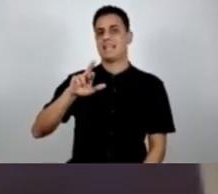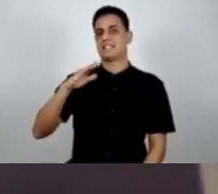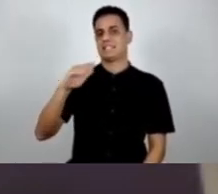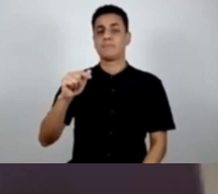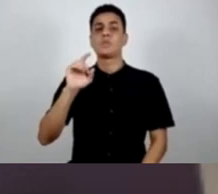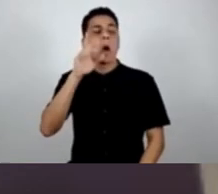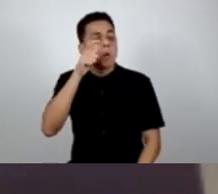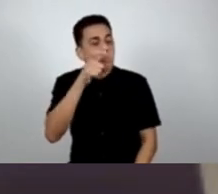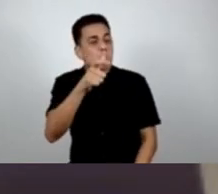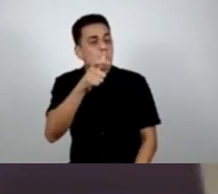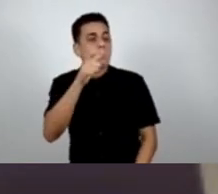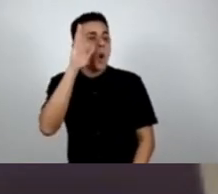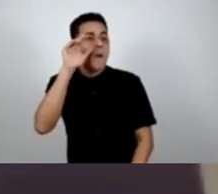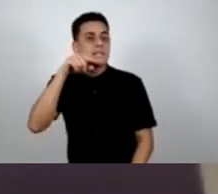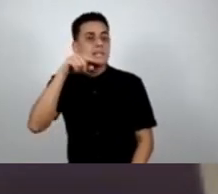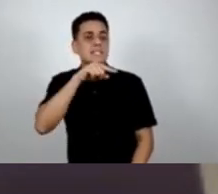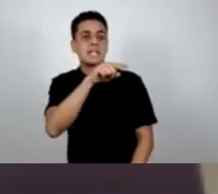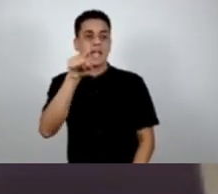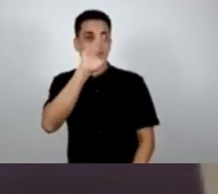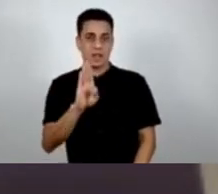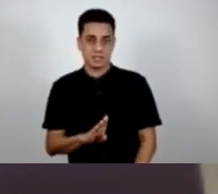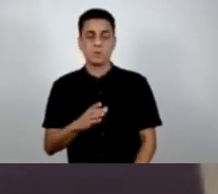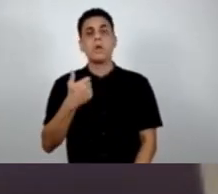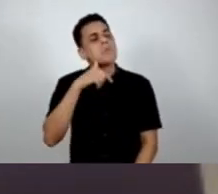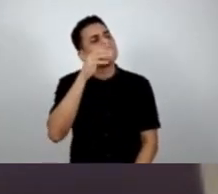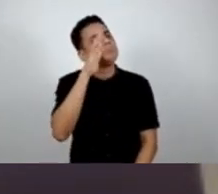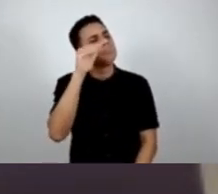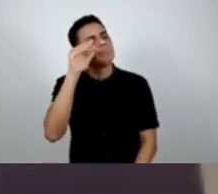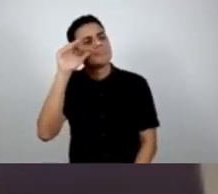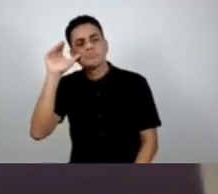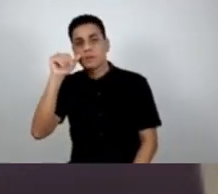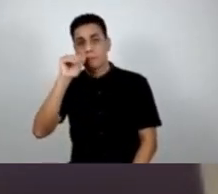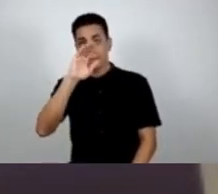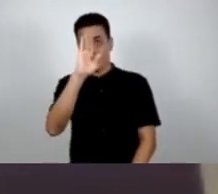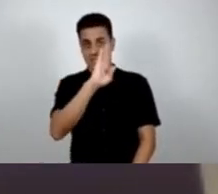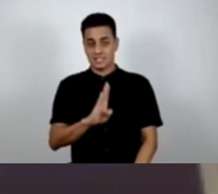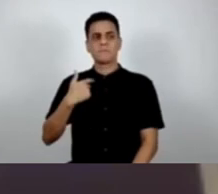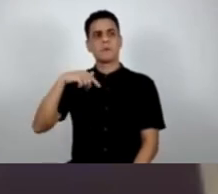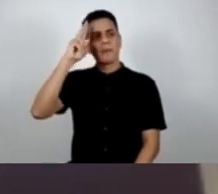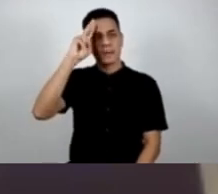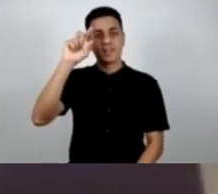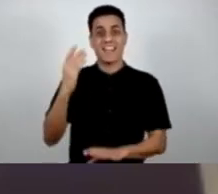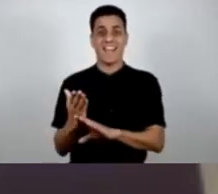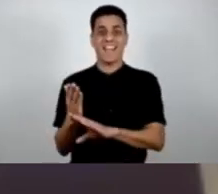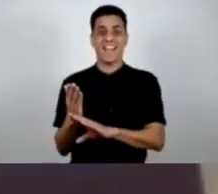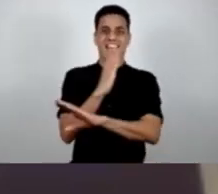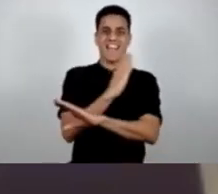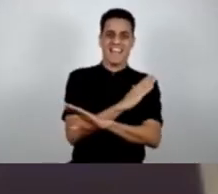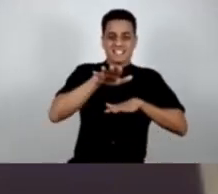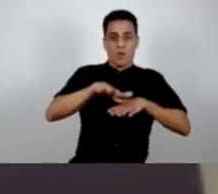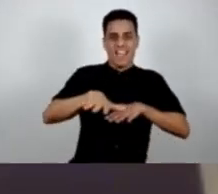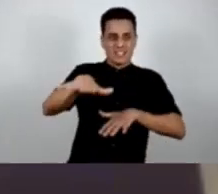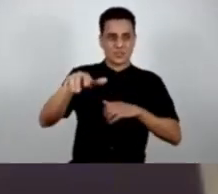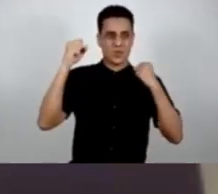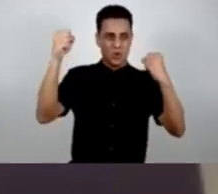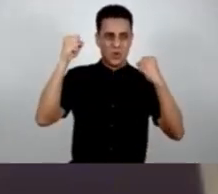observador casual do Brasil. E como observador casual do Brasil, eu lembro que antes dos protestos, minha